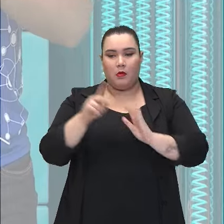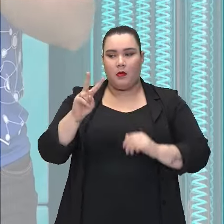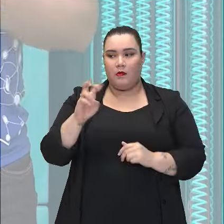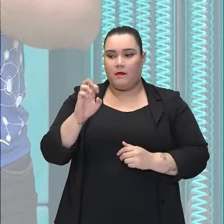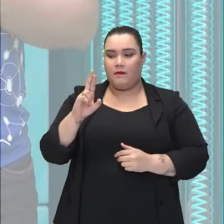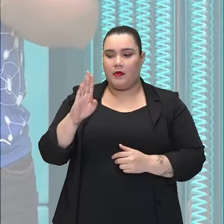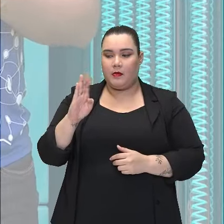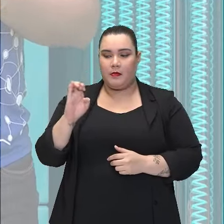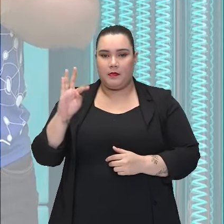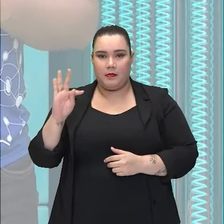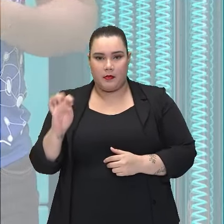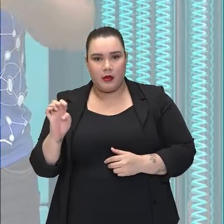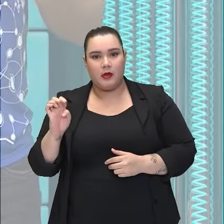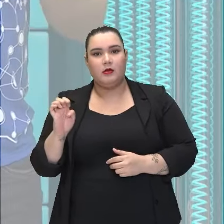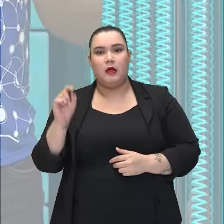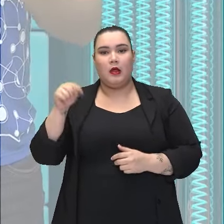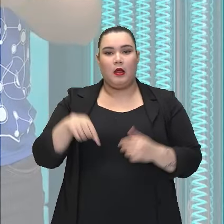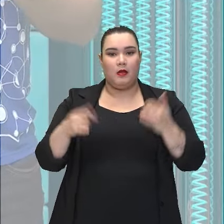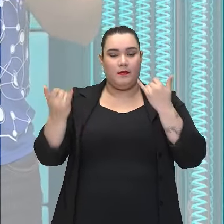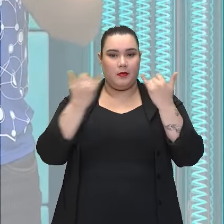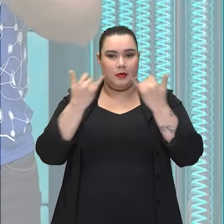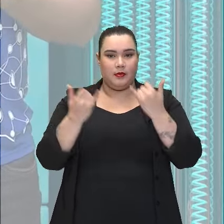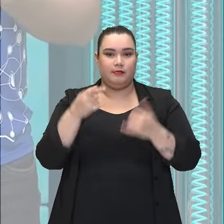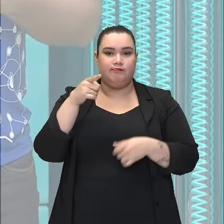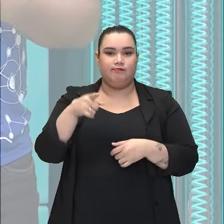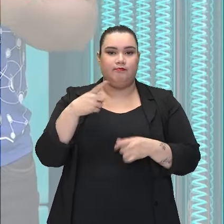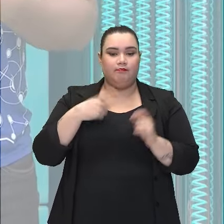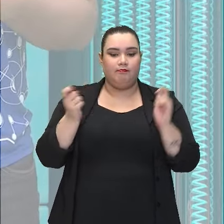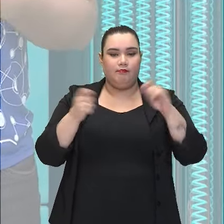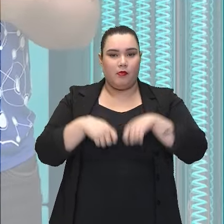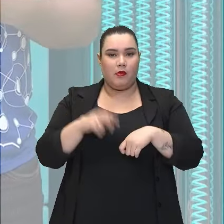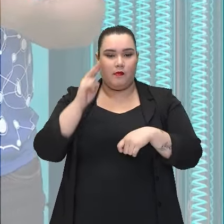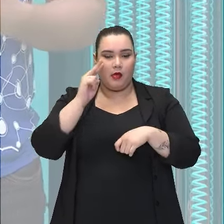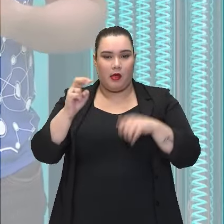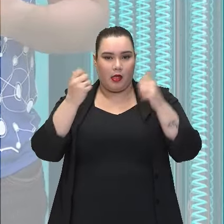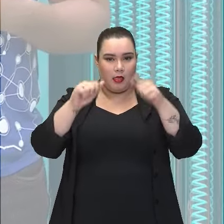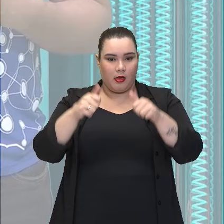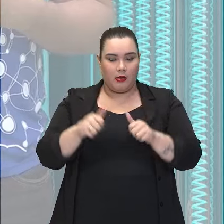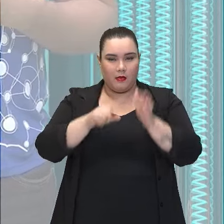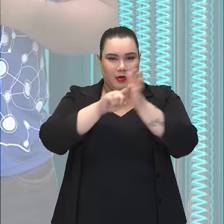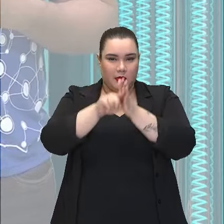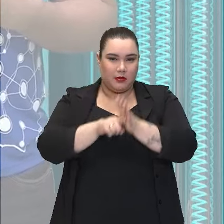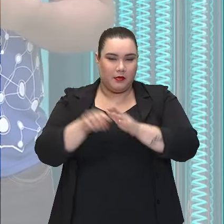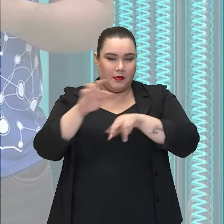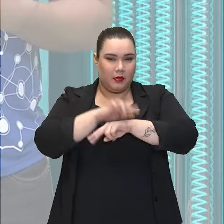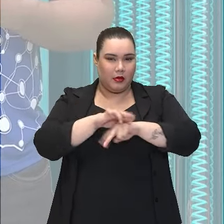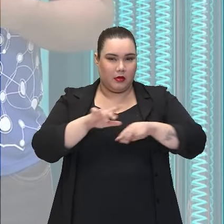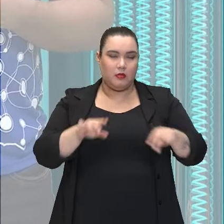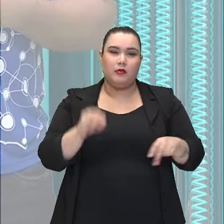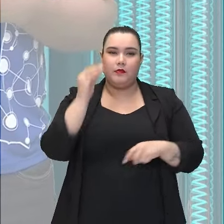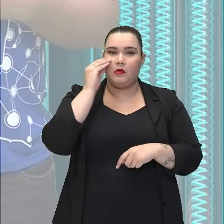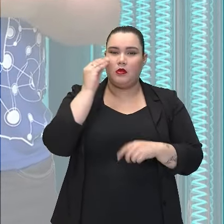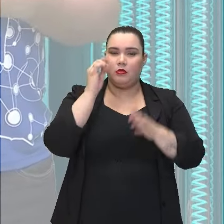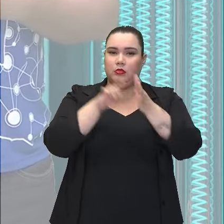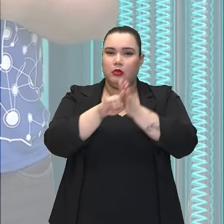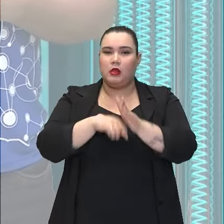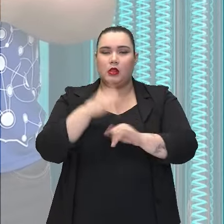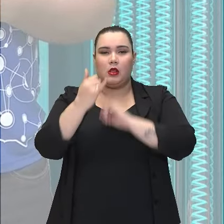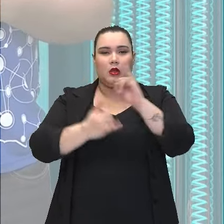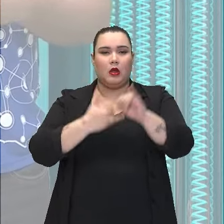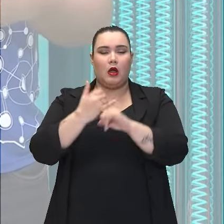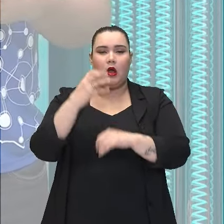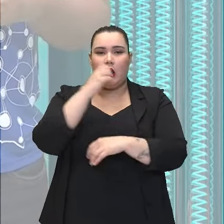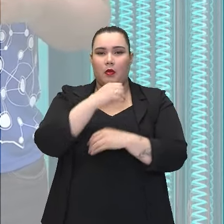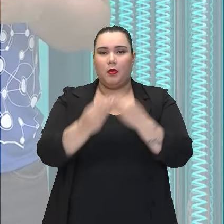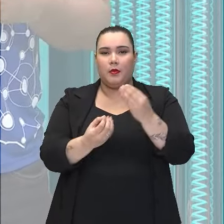enciclopédia são informações que você pode verificar em pesquisas diversas, basta fazer uma breve pesquisa na internet sobre a